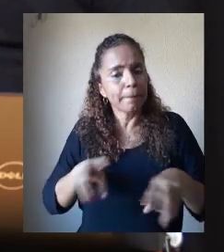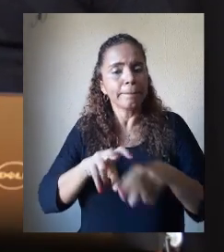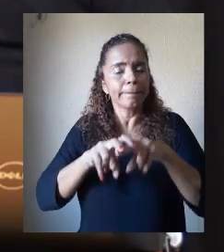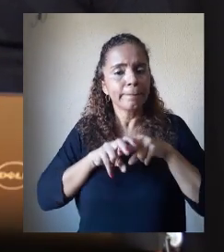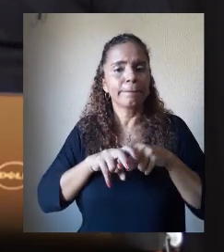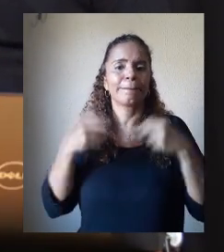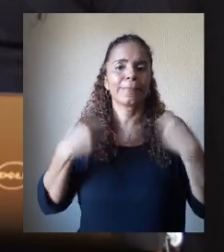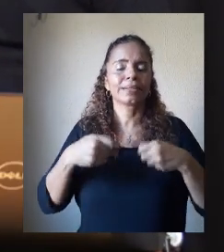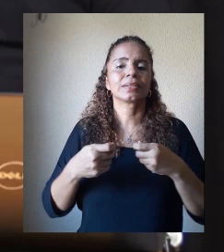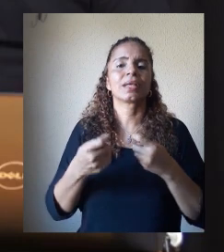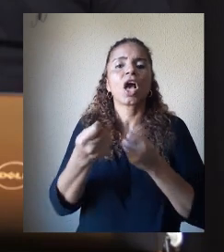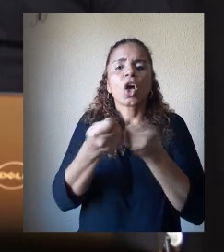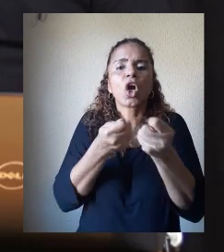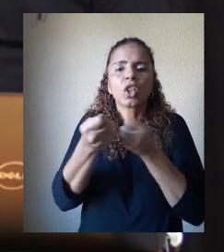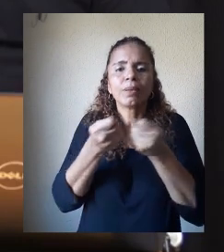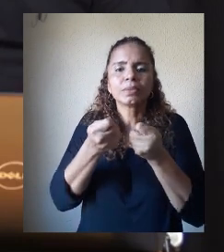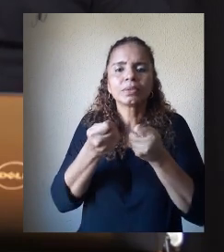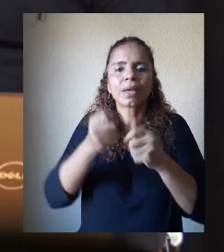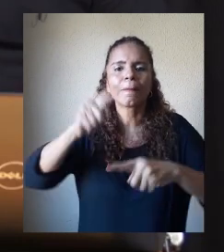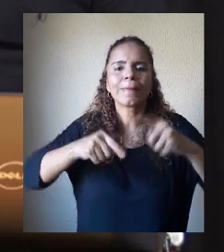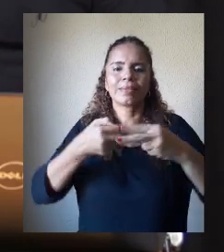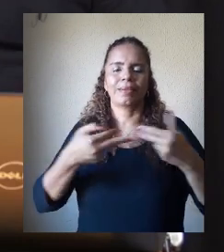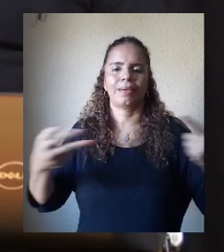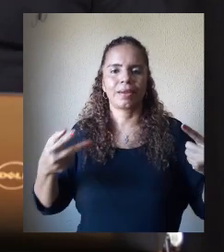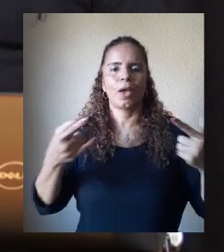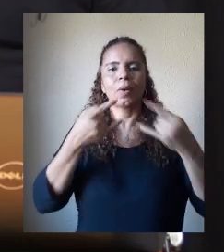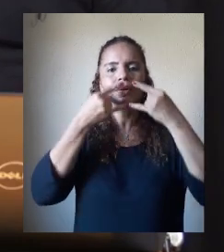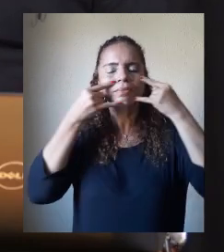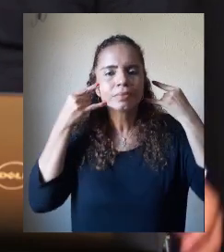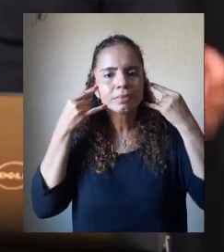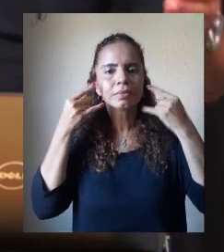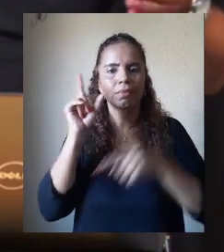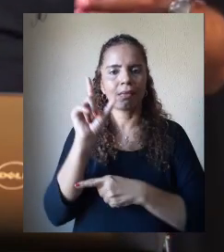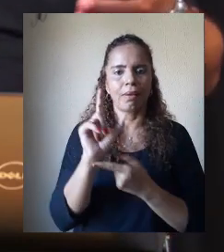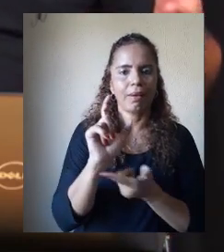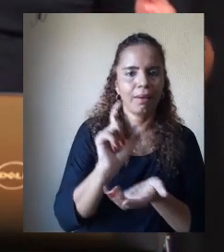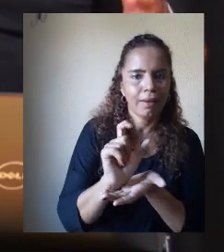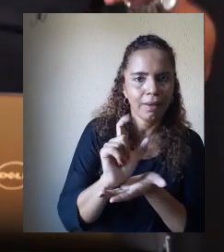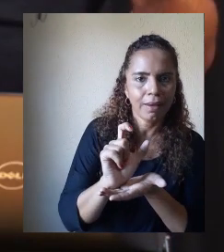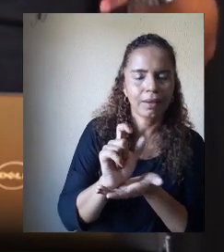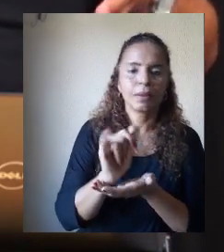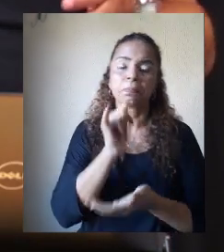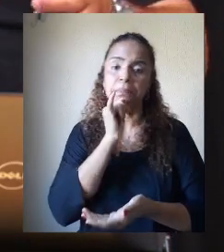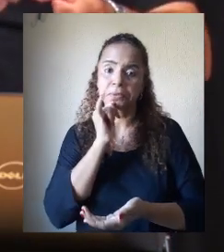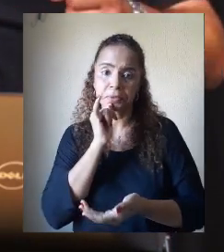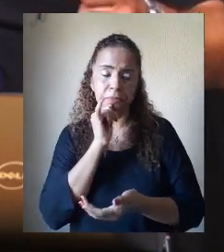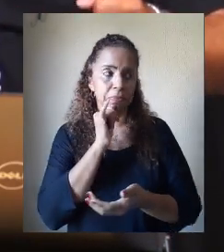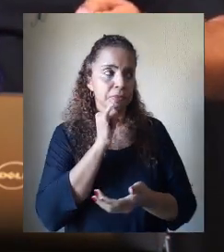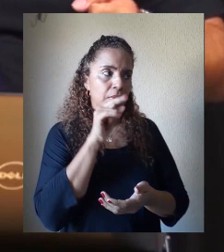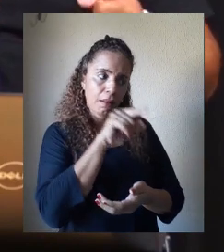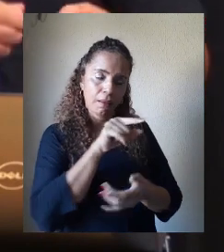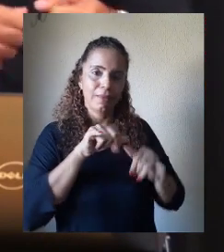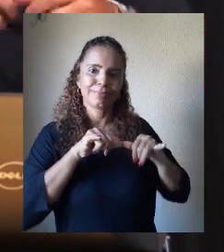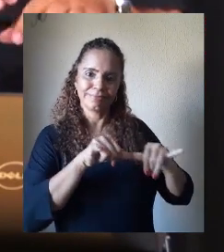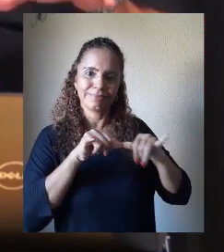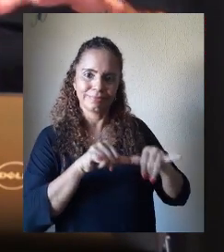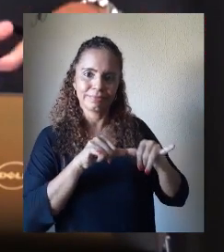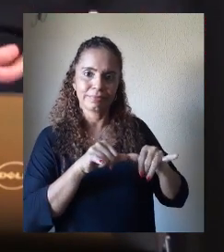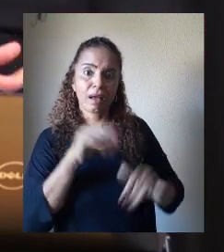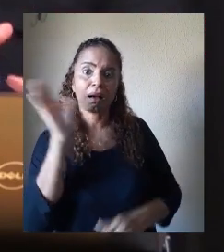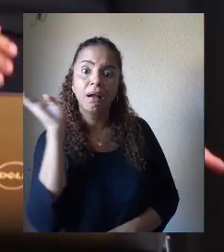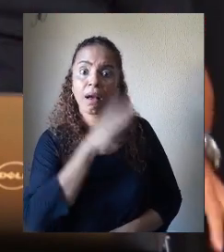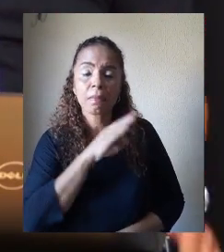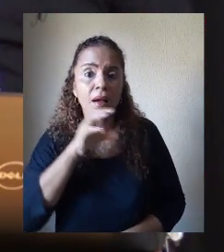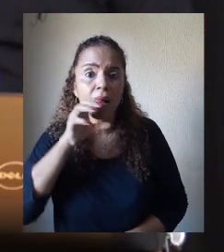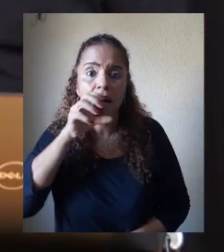desses equipamentos de proteção individual, por falta, né, deles. E o álcool em gel, viu, hoje chegando na caixa, as pessoas pegando no supermercado sem dar